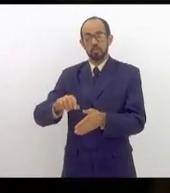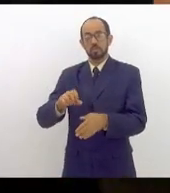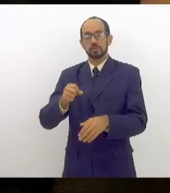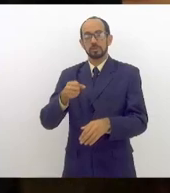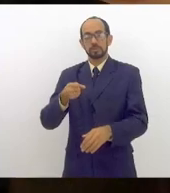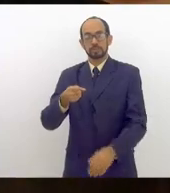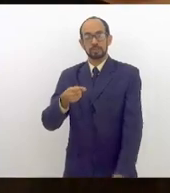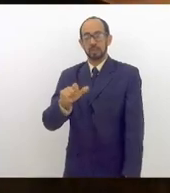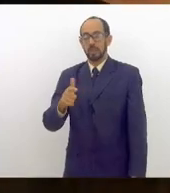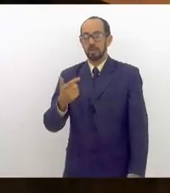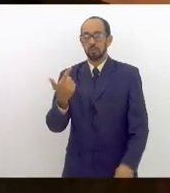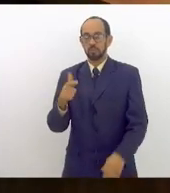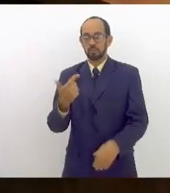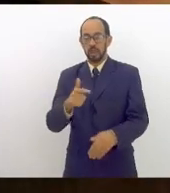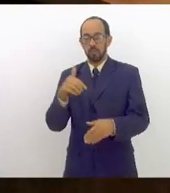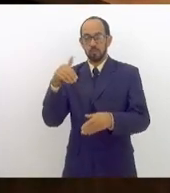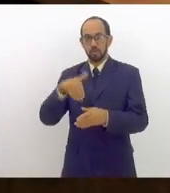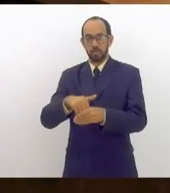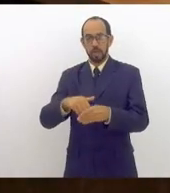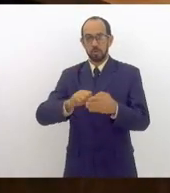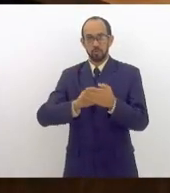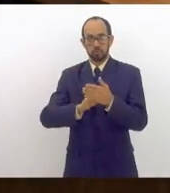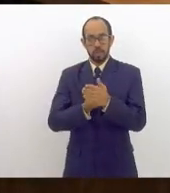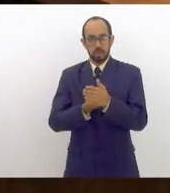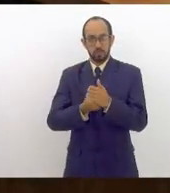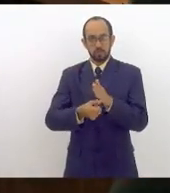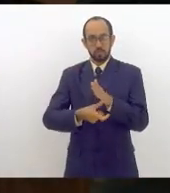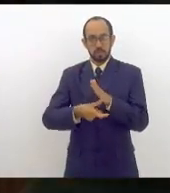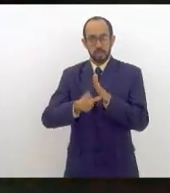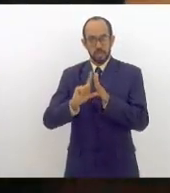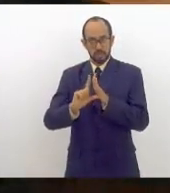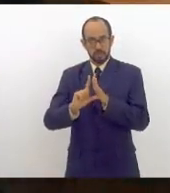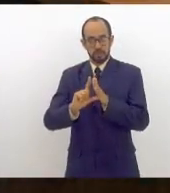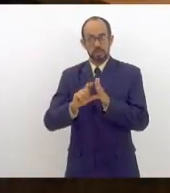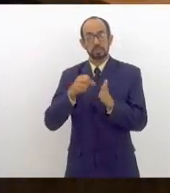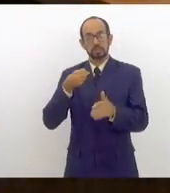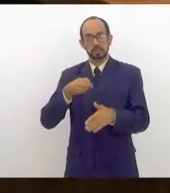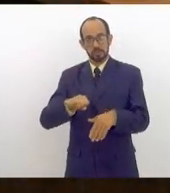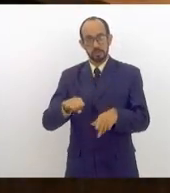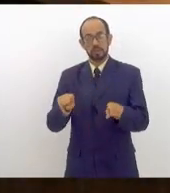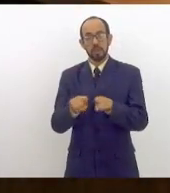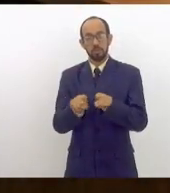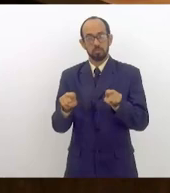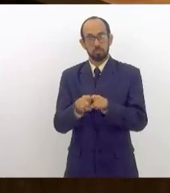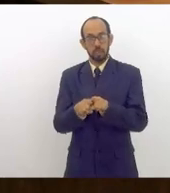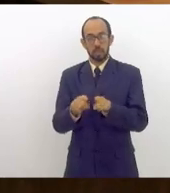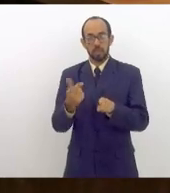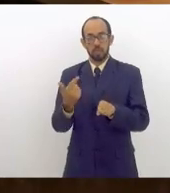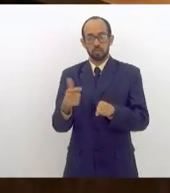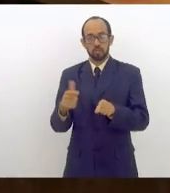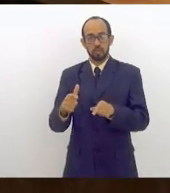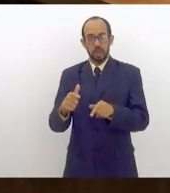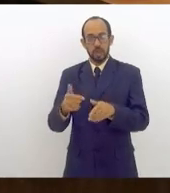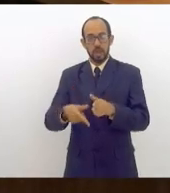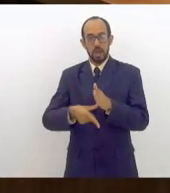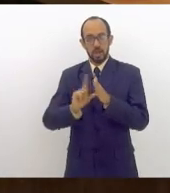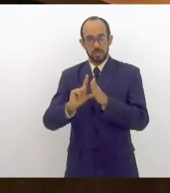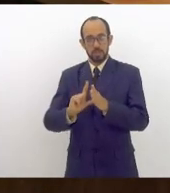votarmos os vetos e sem antes também votarmos a